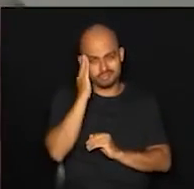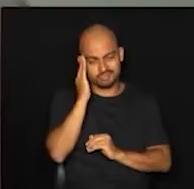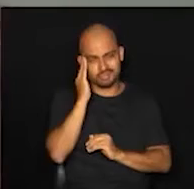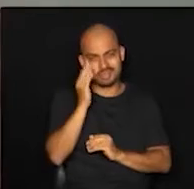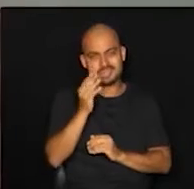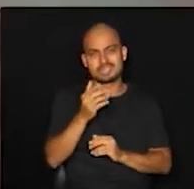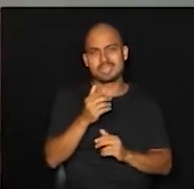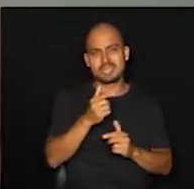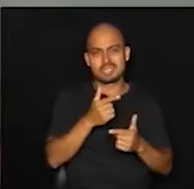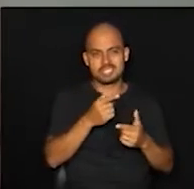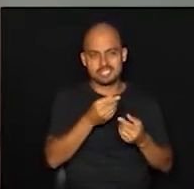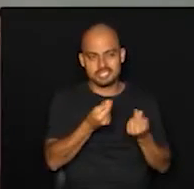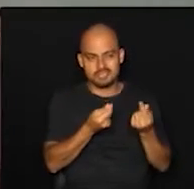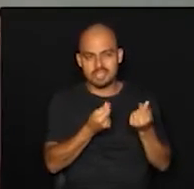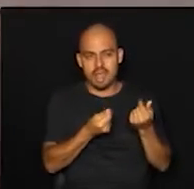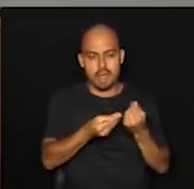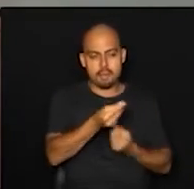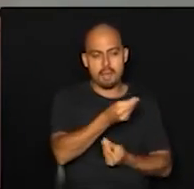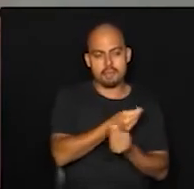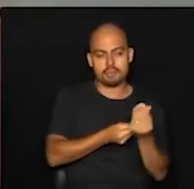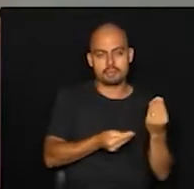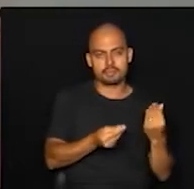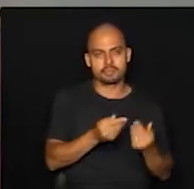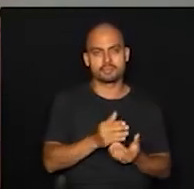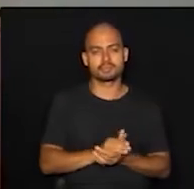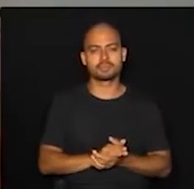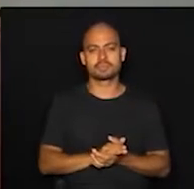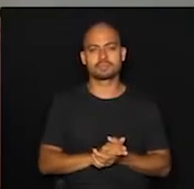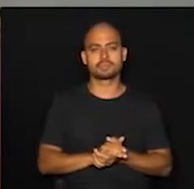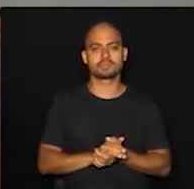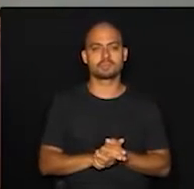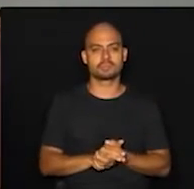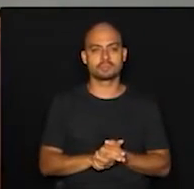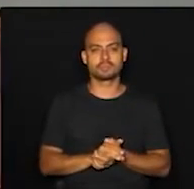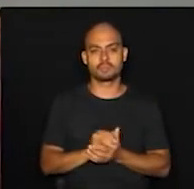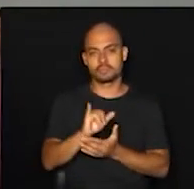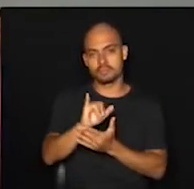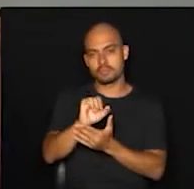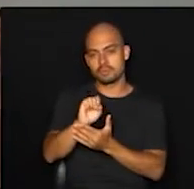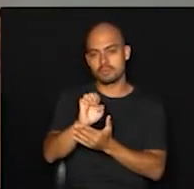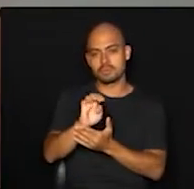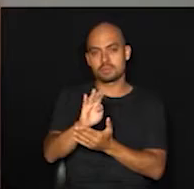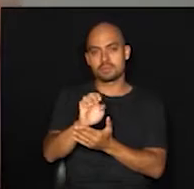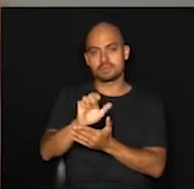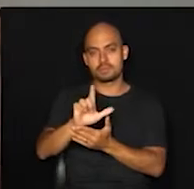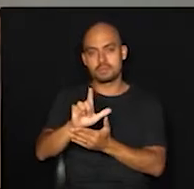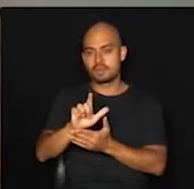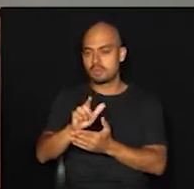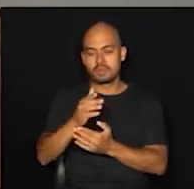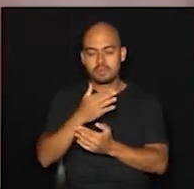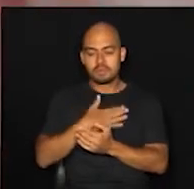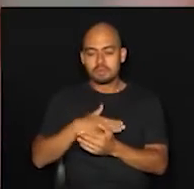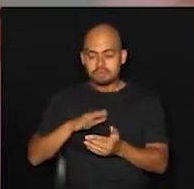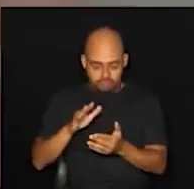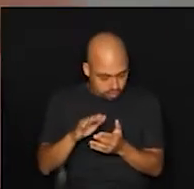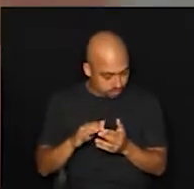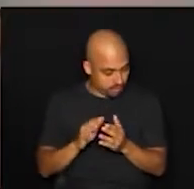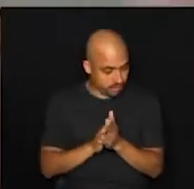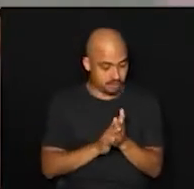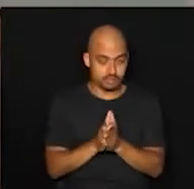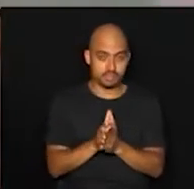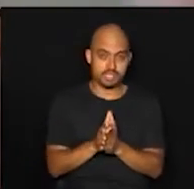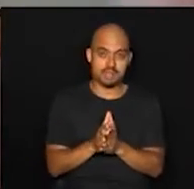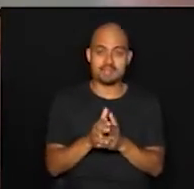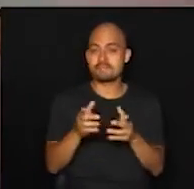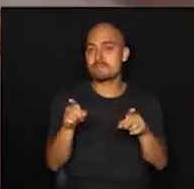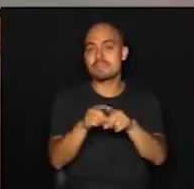de rachadinhas, essa política desse tipo de coisa, isso Dona Isabel tinha até asco, né? Ela nem sabia, ela nem